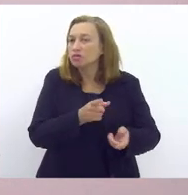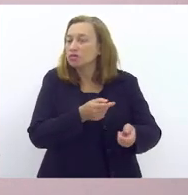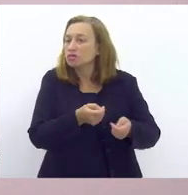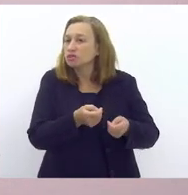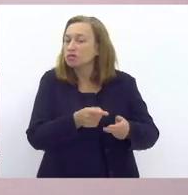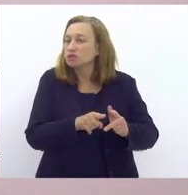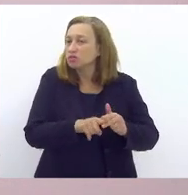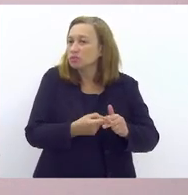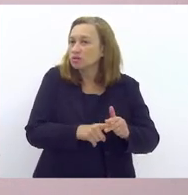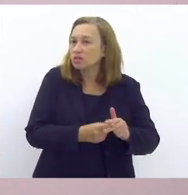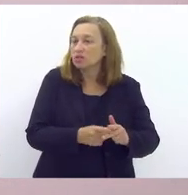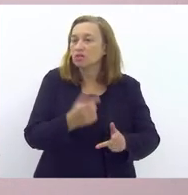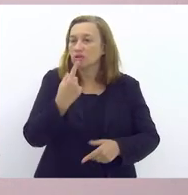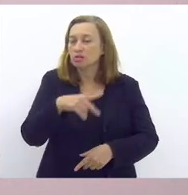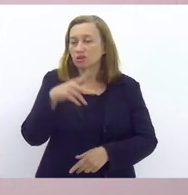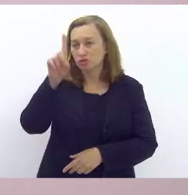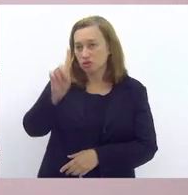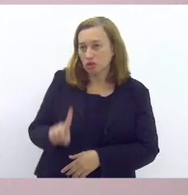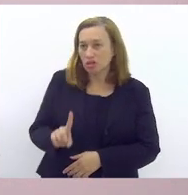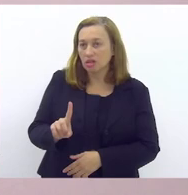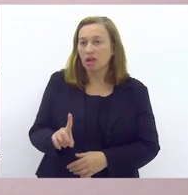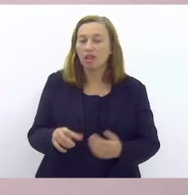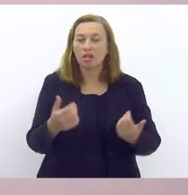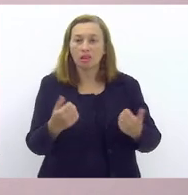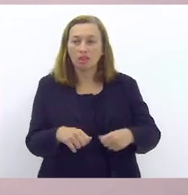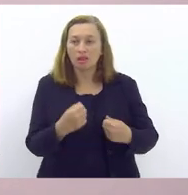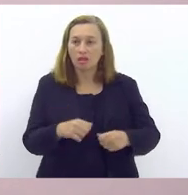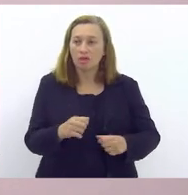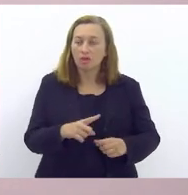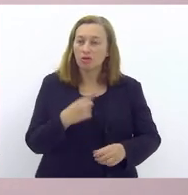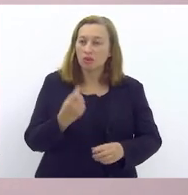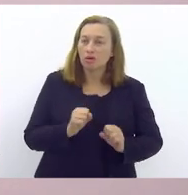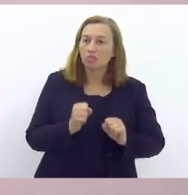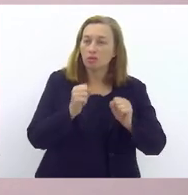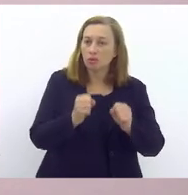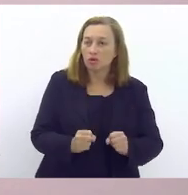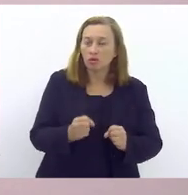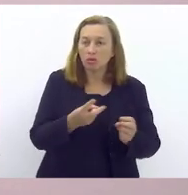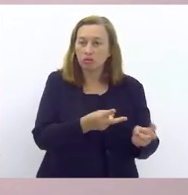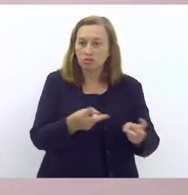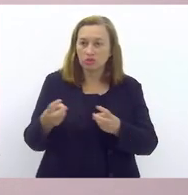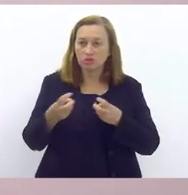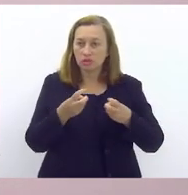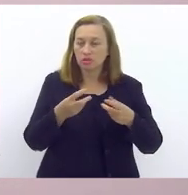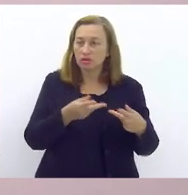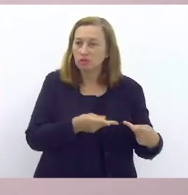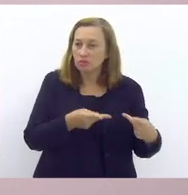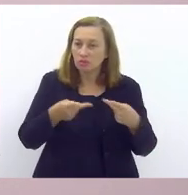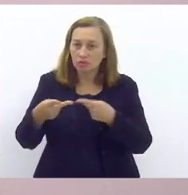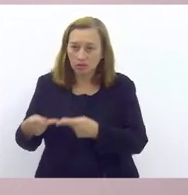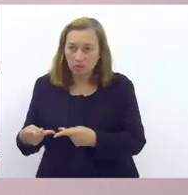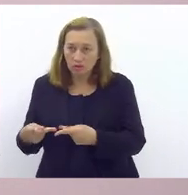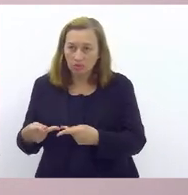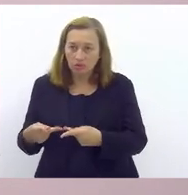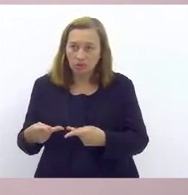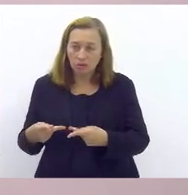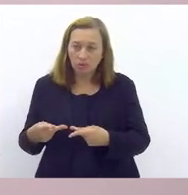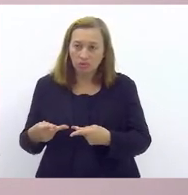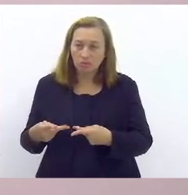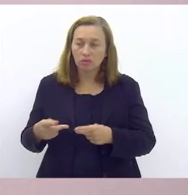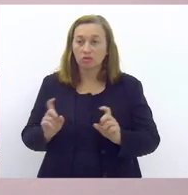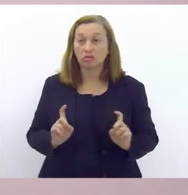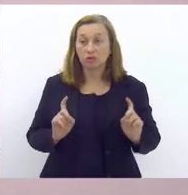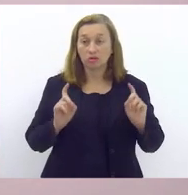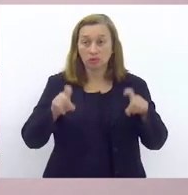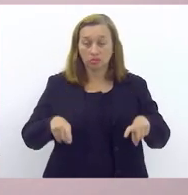seus direitos. É necessário, como podemos constatar nas visitas do nosso mandato